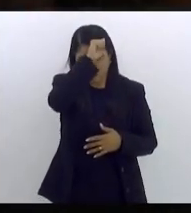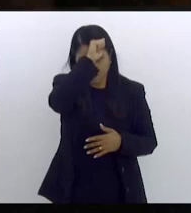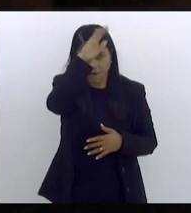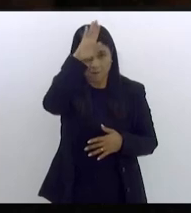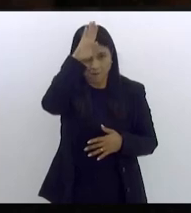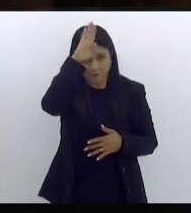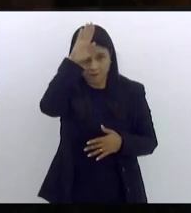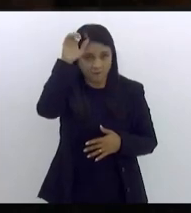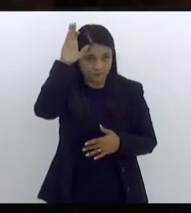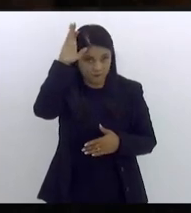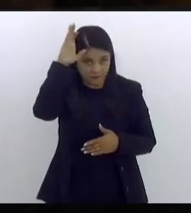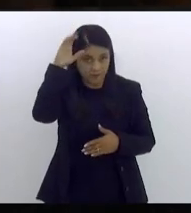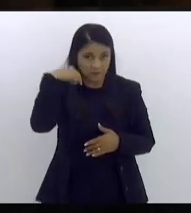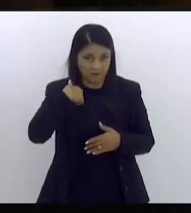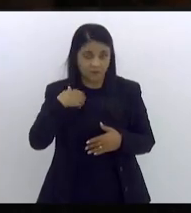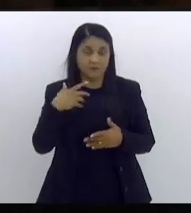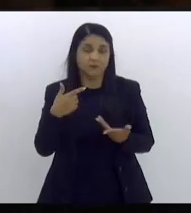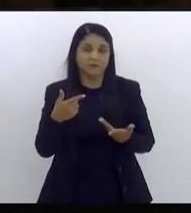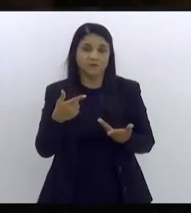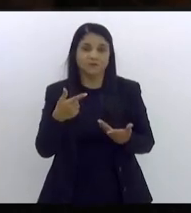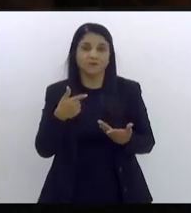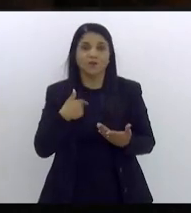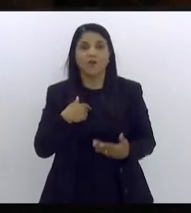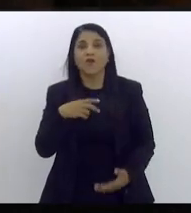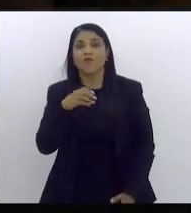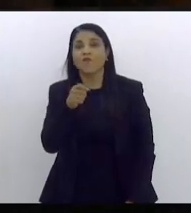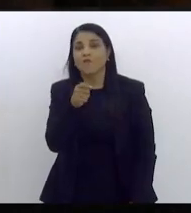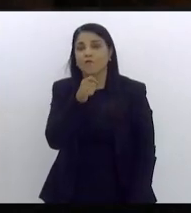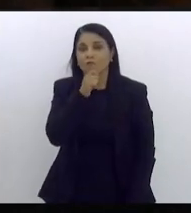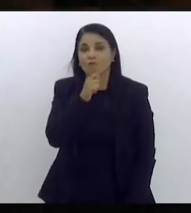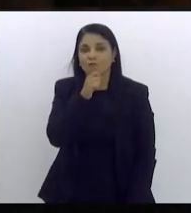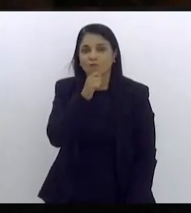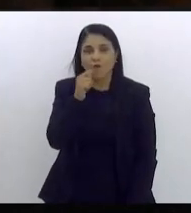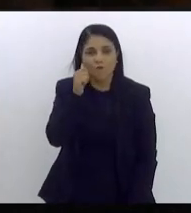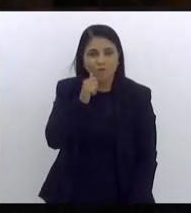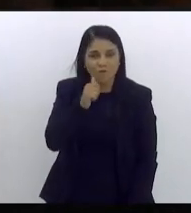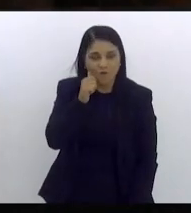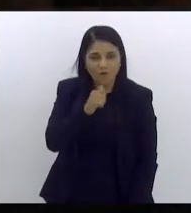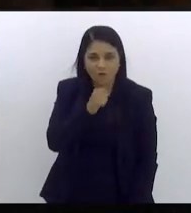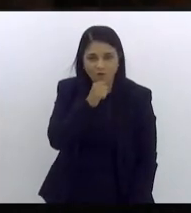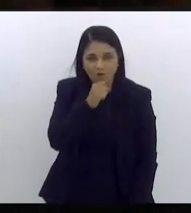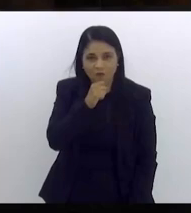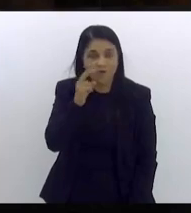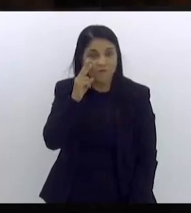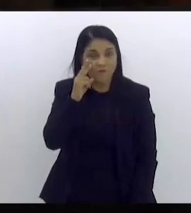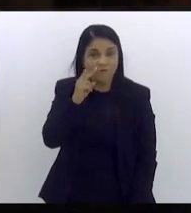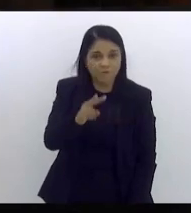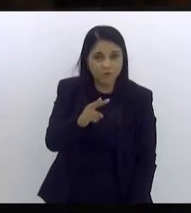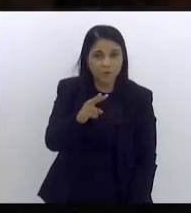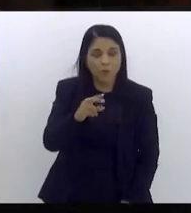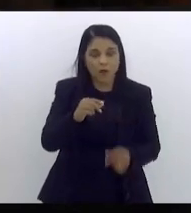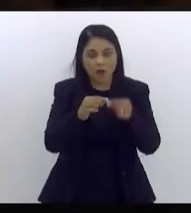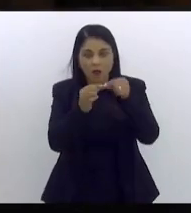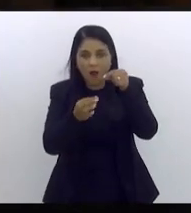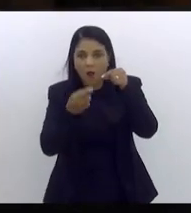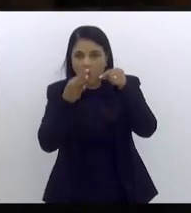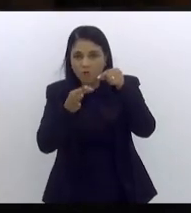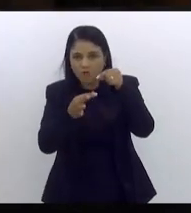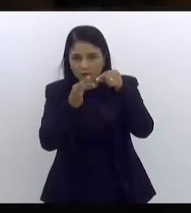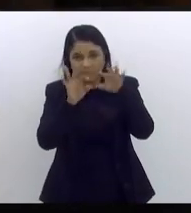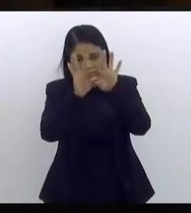deputado Ottoni, isso é vovó viu a uva, vovó viu a uva. Todos deviam entender